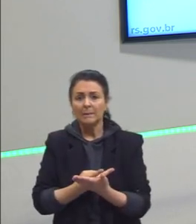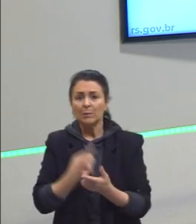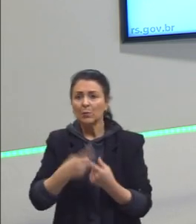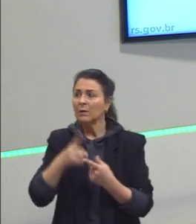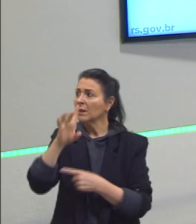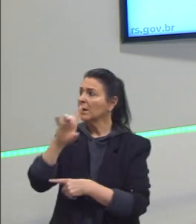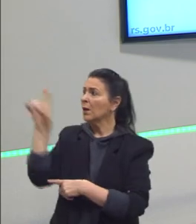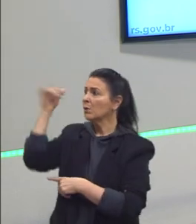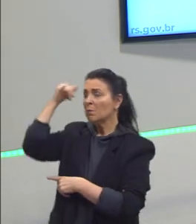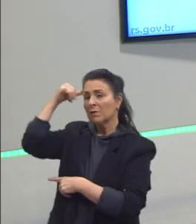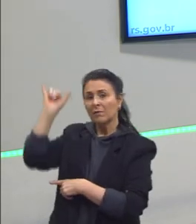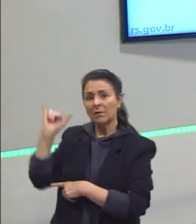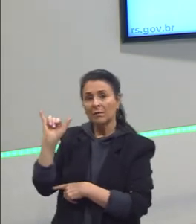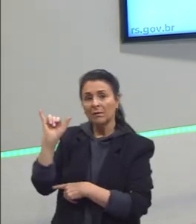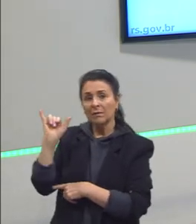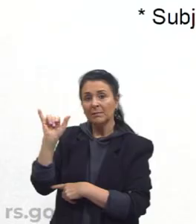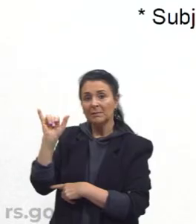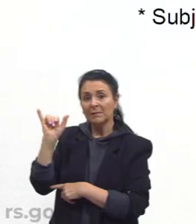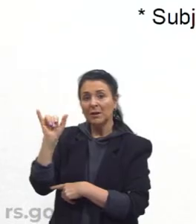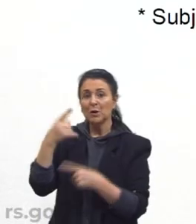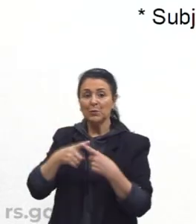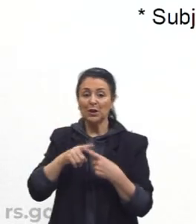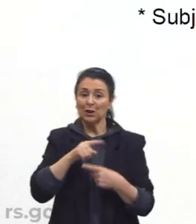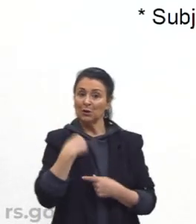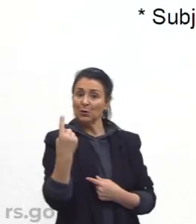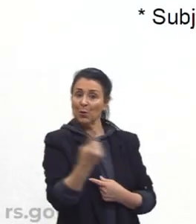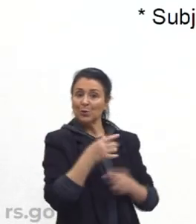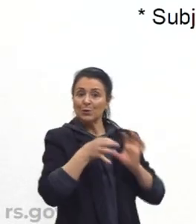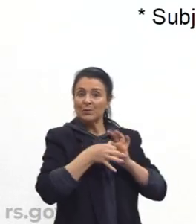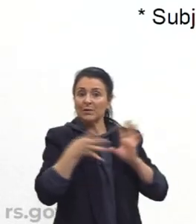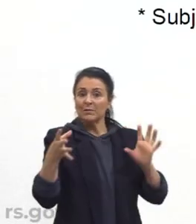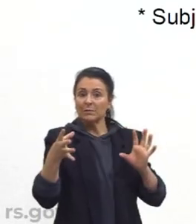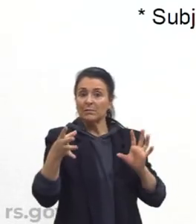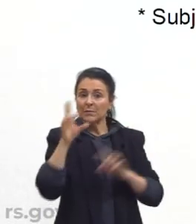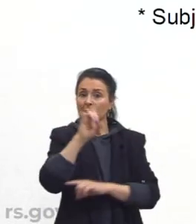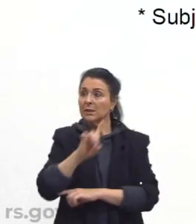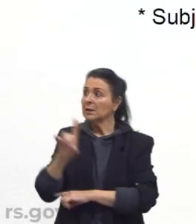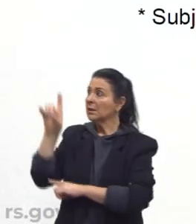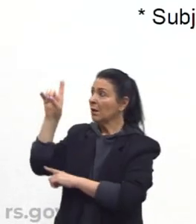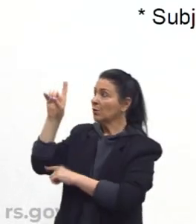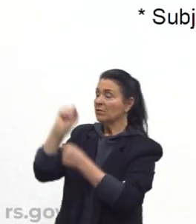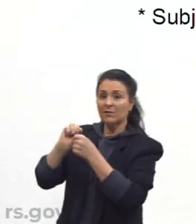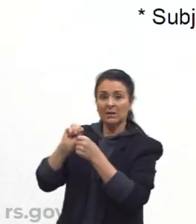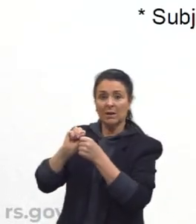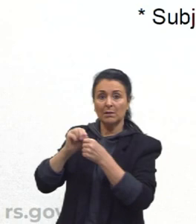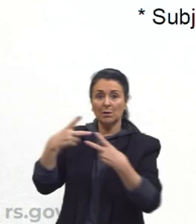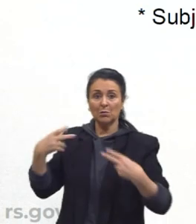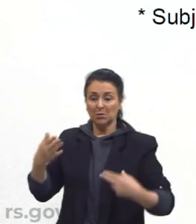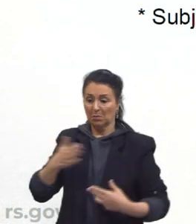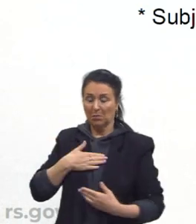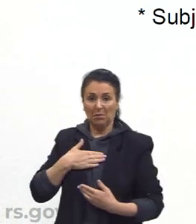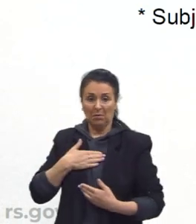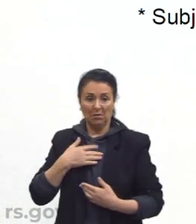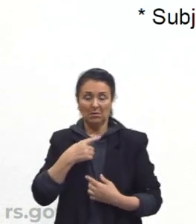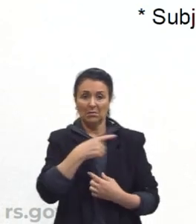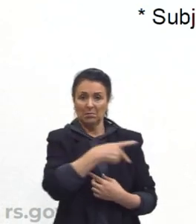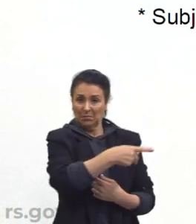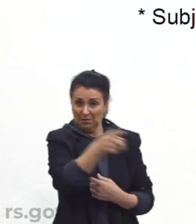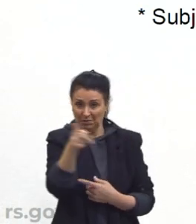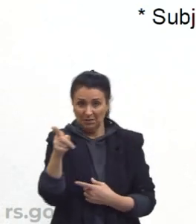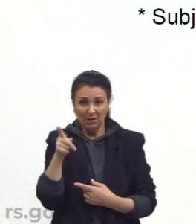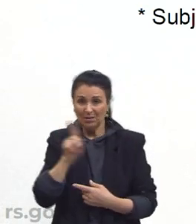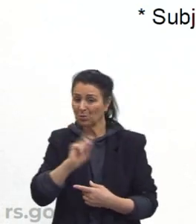porque nós somos livres Se Deus agir sem Nós Nós não seremos livre certo